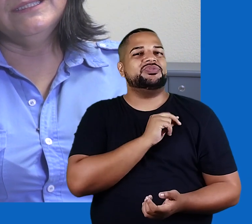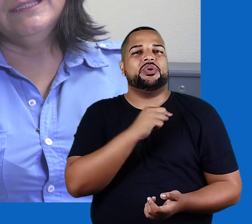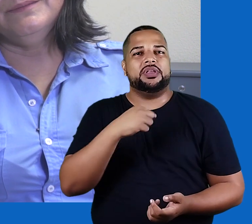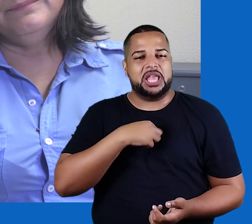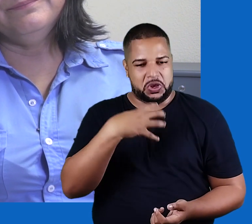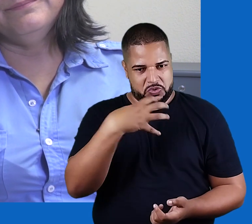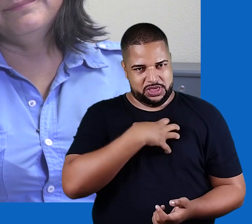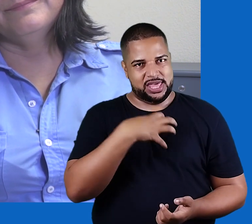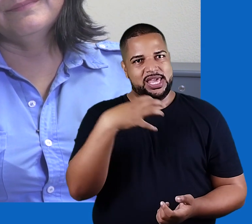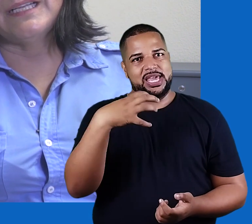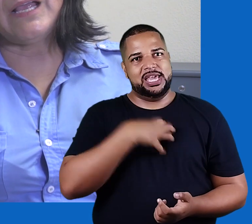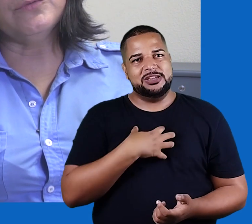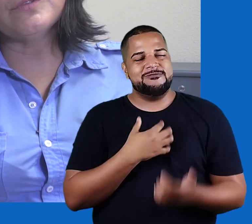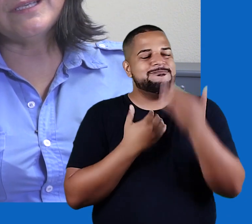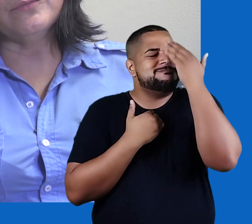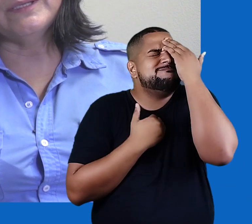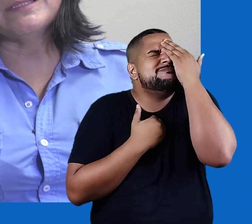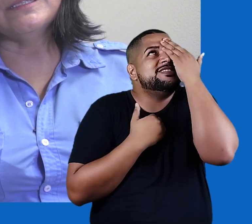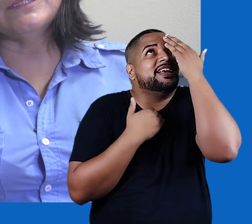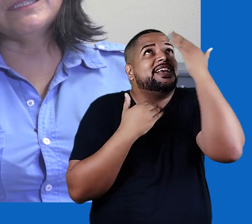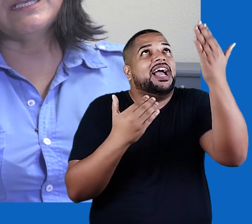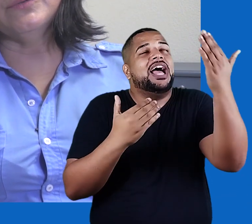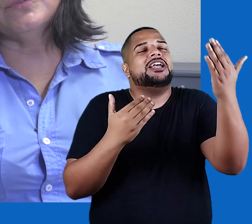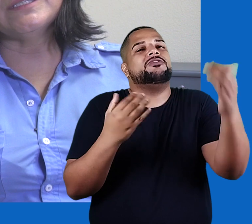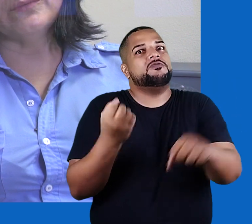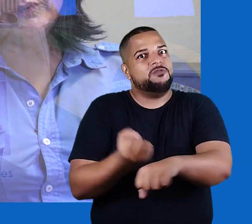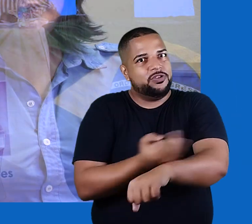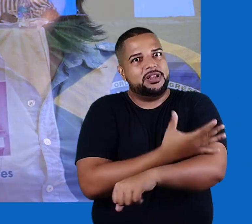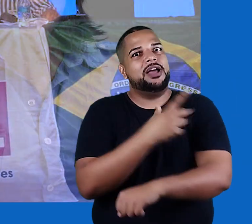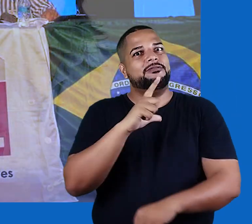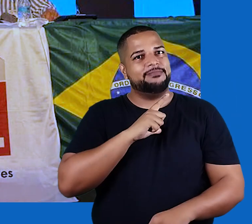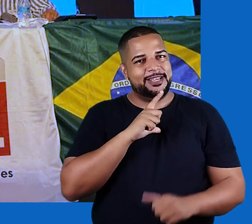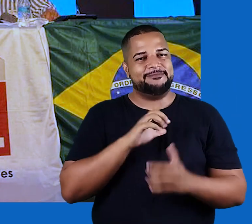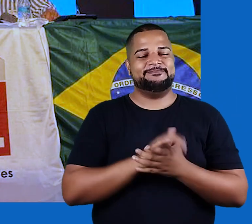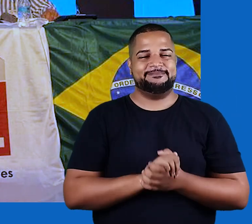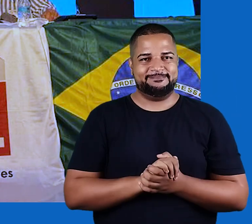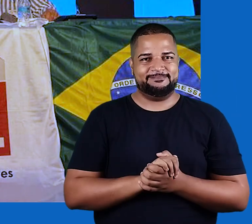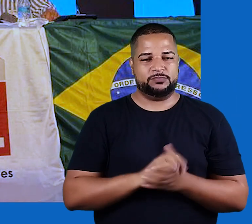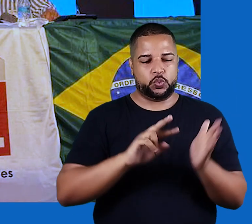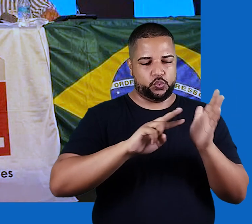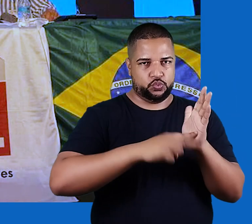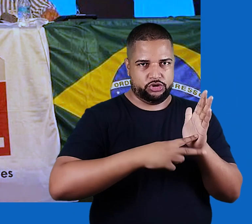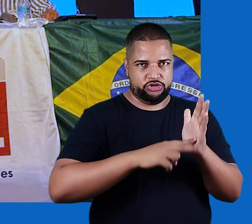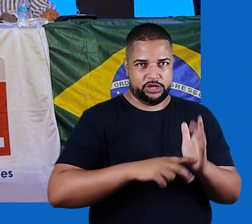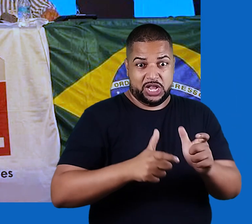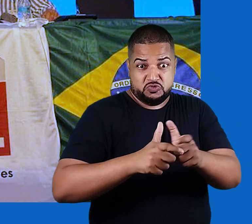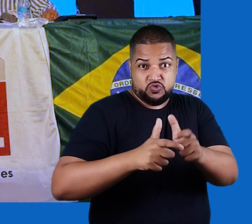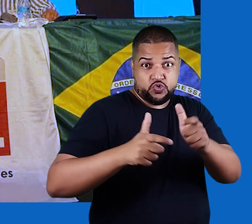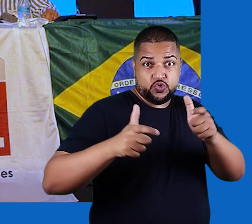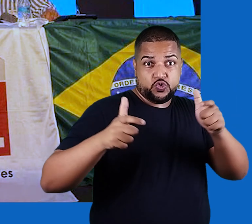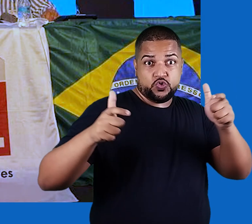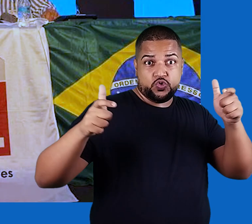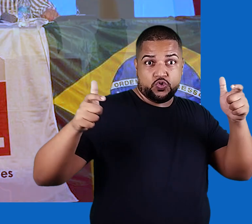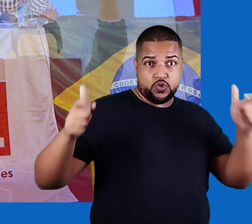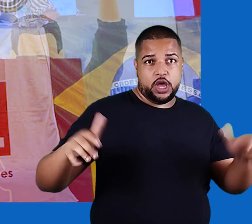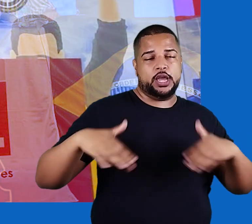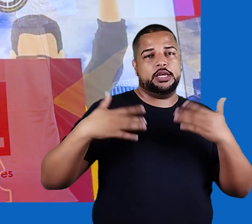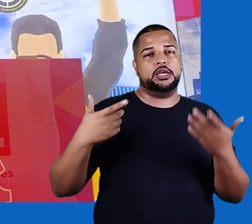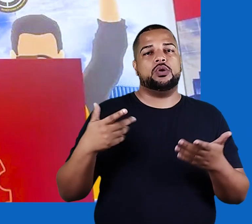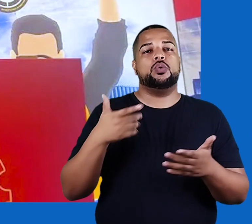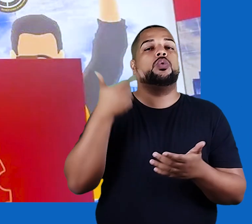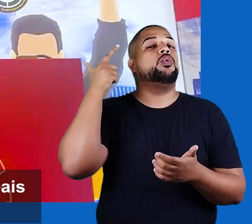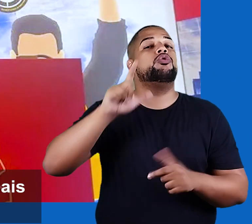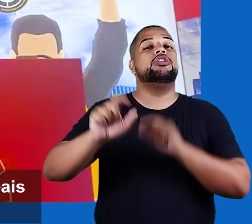algo que caiu do céu, um presente que caiu do céu. O sindicato cresceu e se expandiu a tal ponto